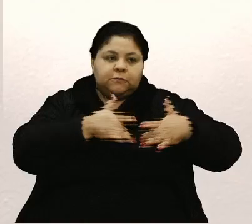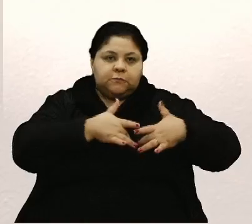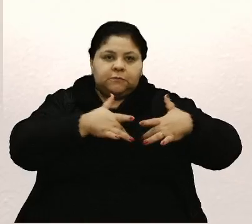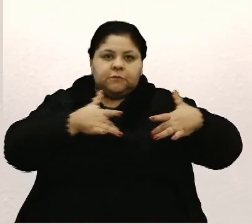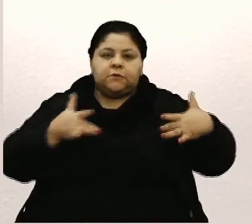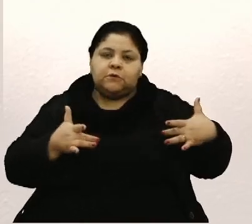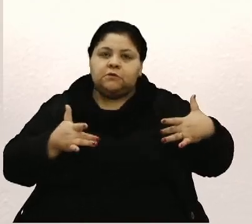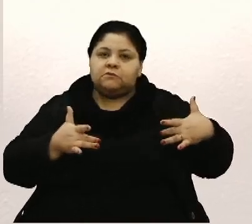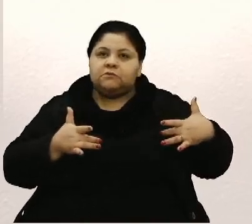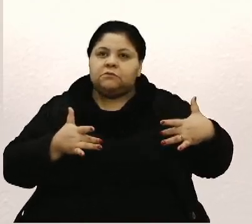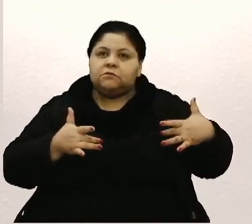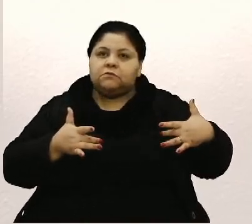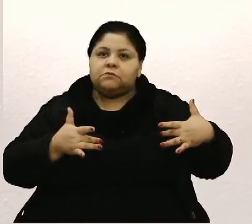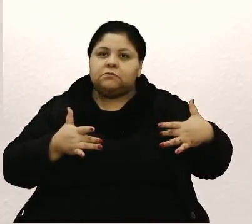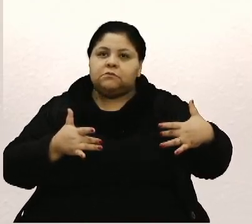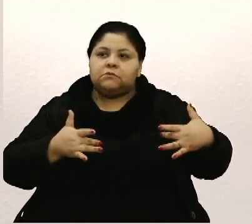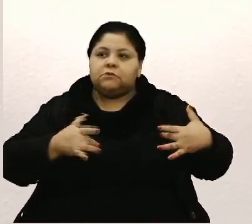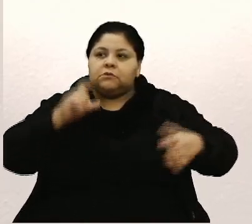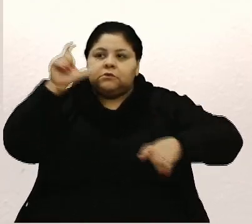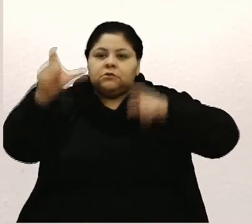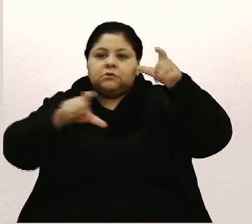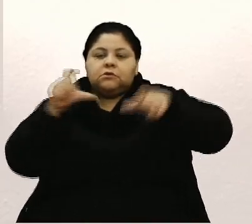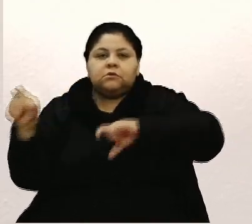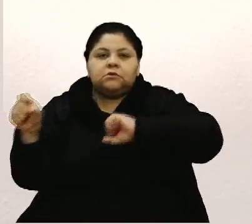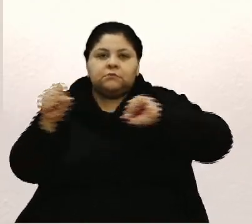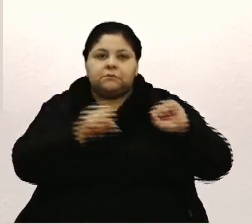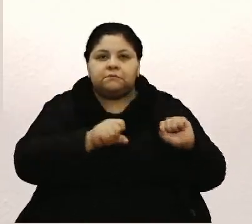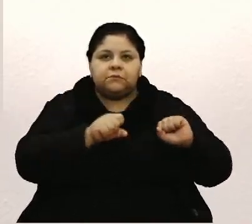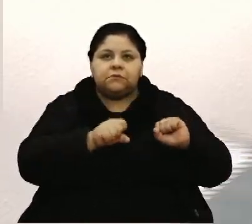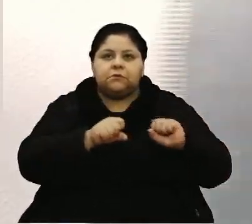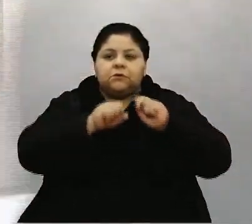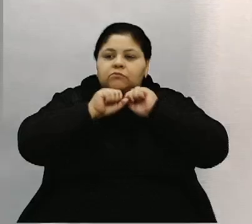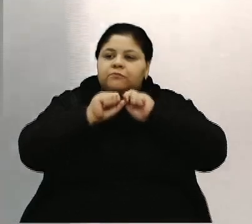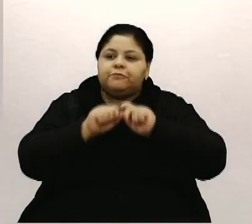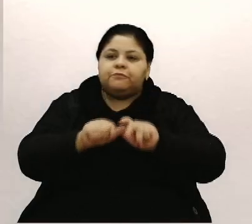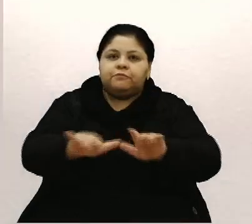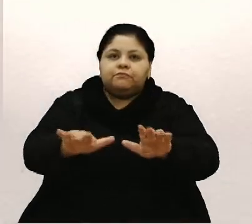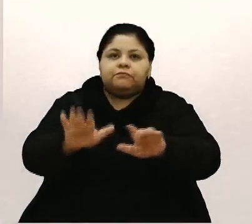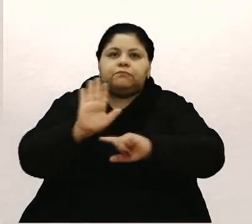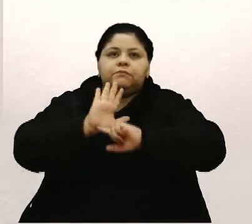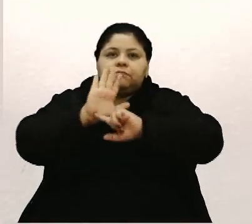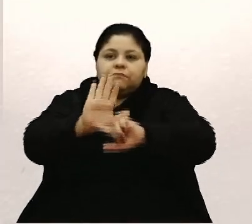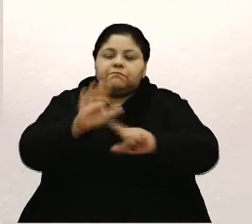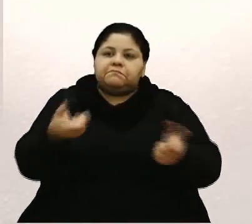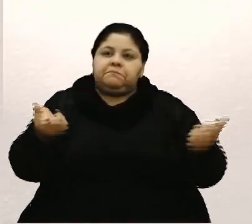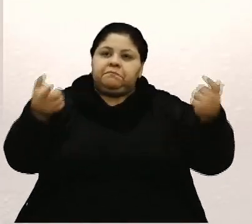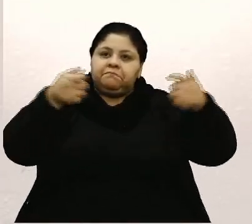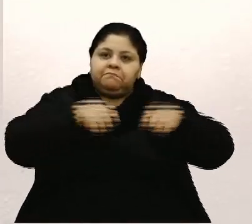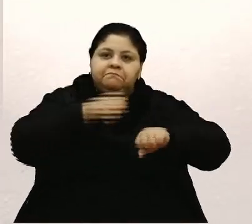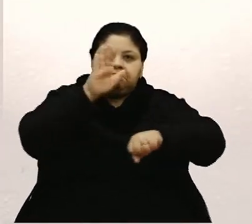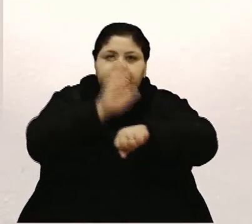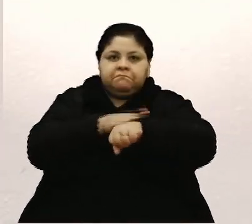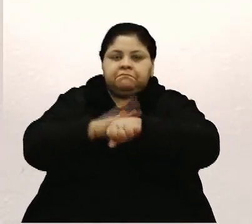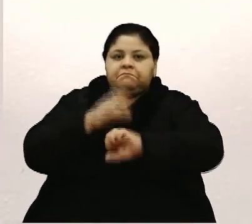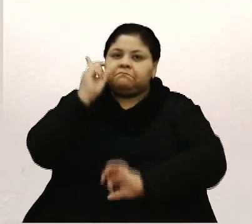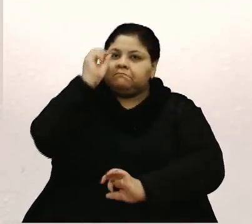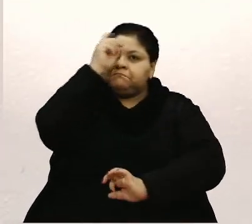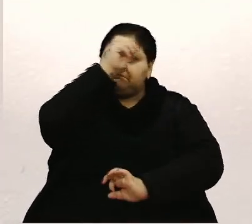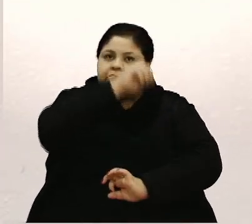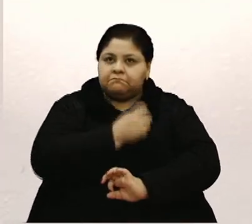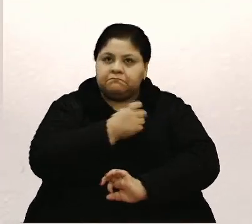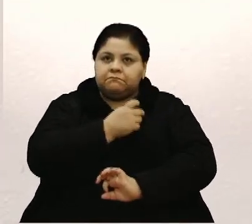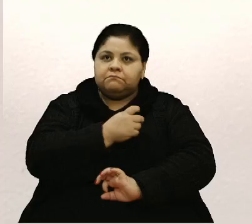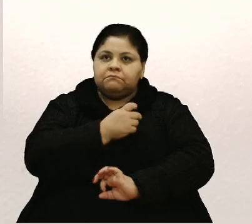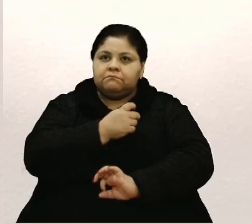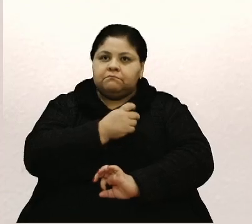solidariedade de as pessoas poderem compartilhar uma ajuda necessária num momento tão difícil e levar